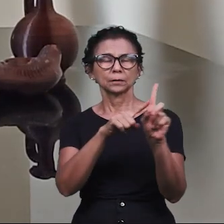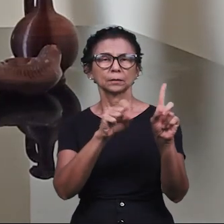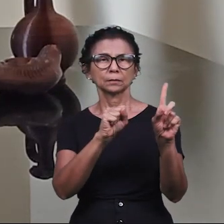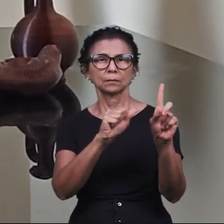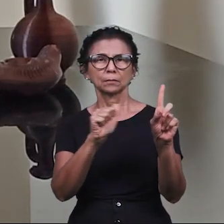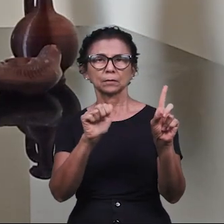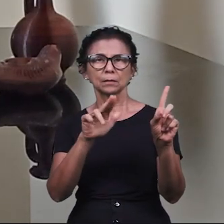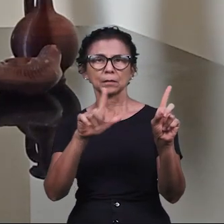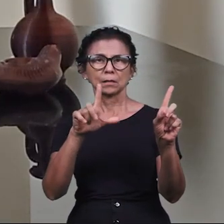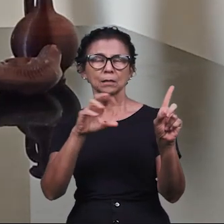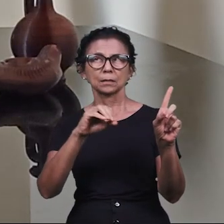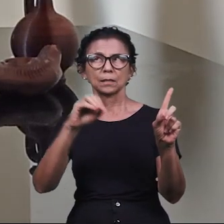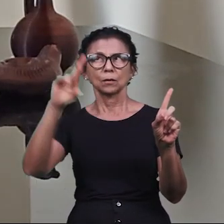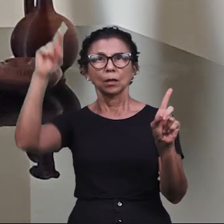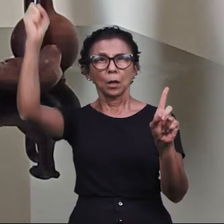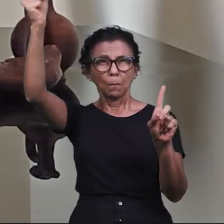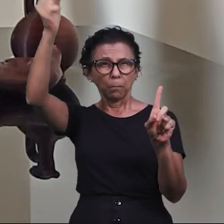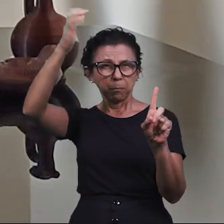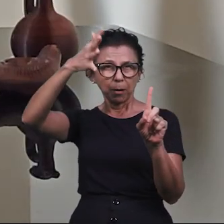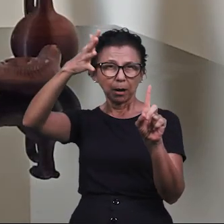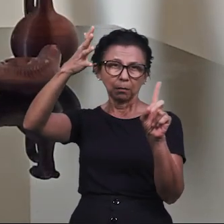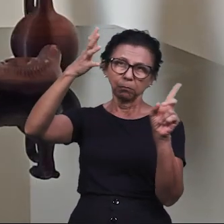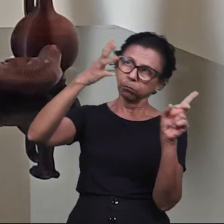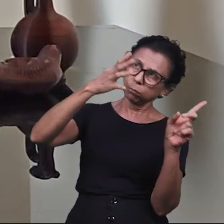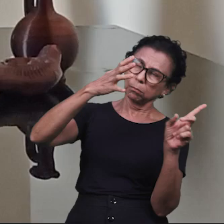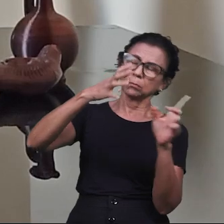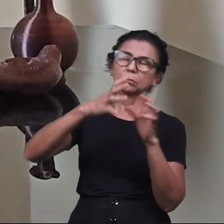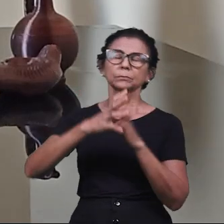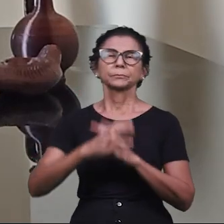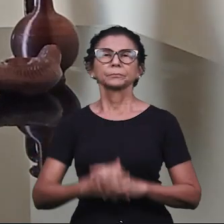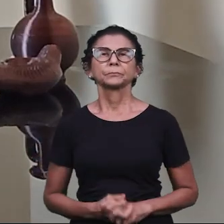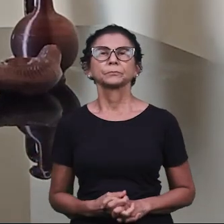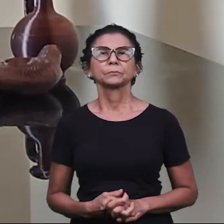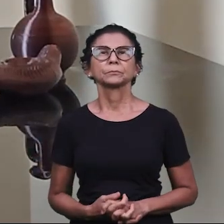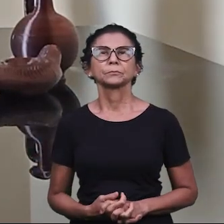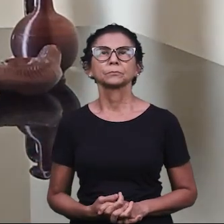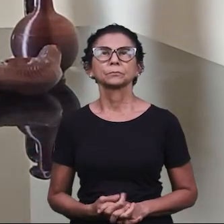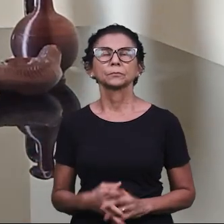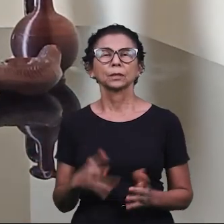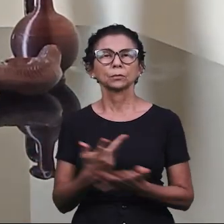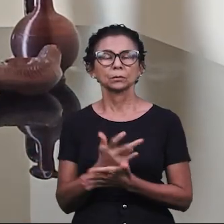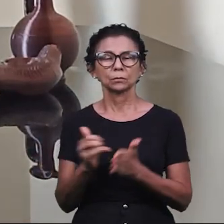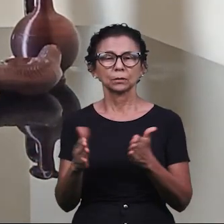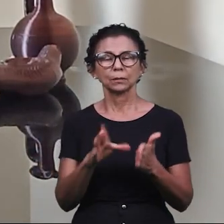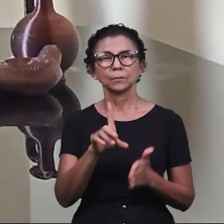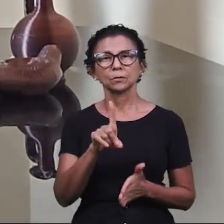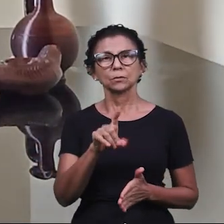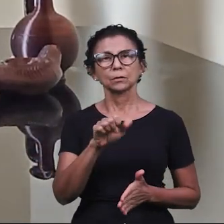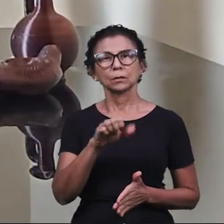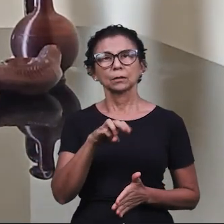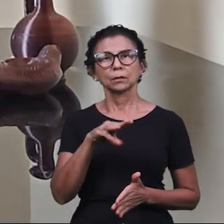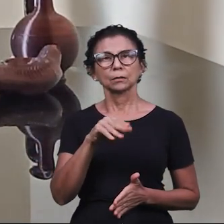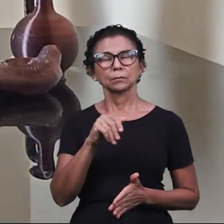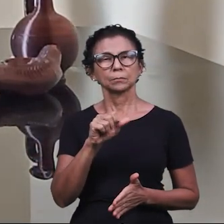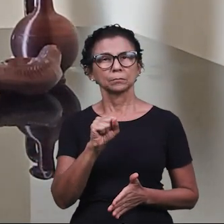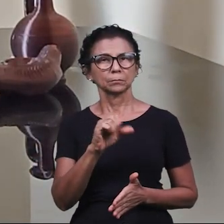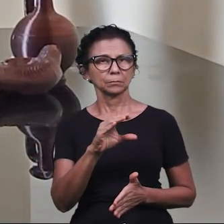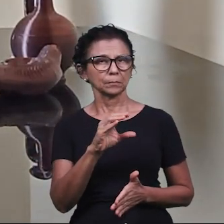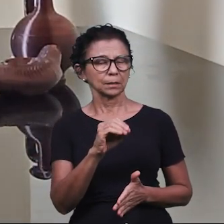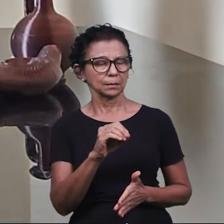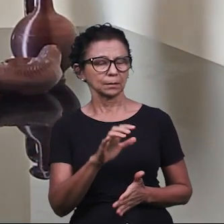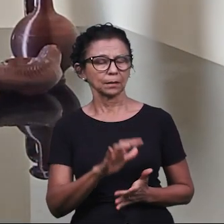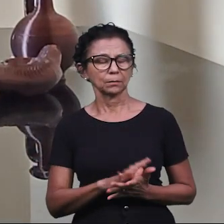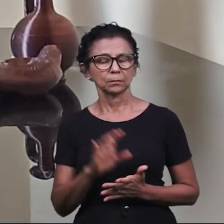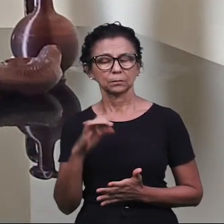é exatamente o que aconteceu lá no caminho de Damasco. Então, a didática ela é importante para a